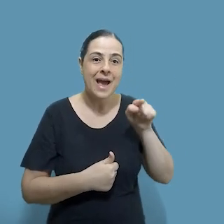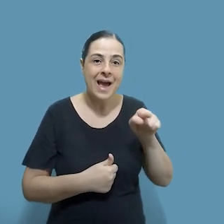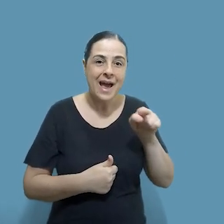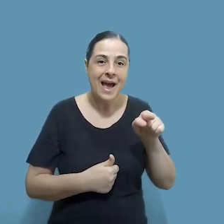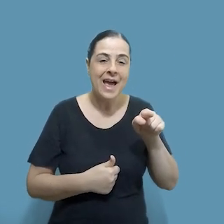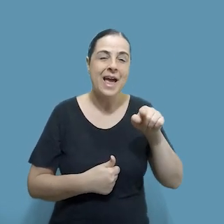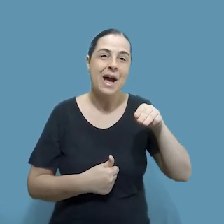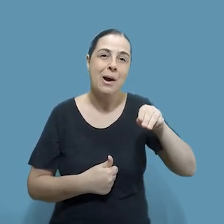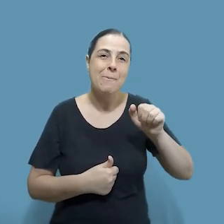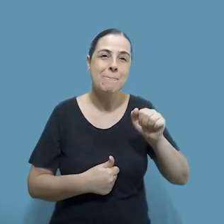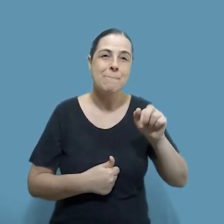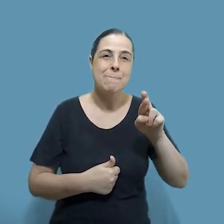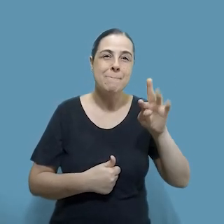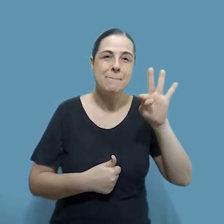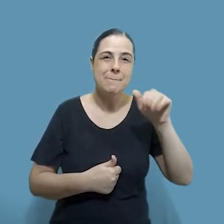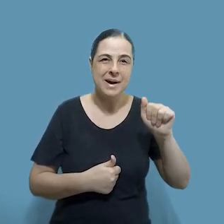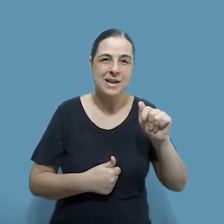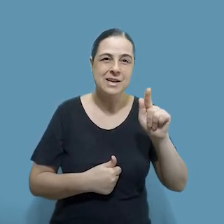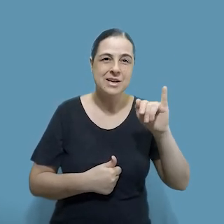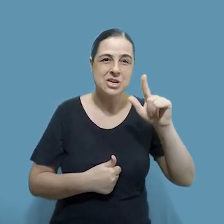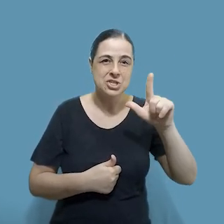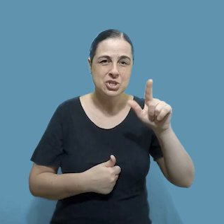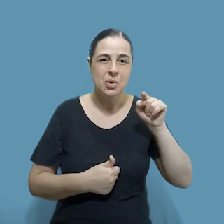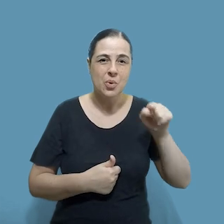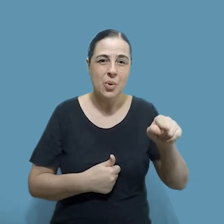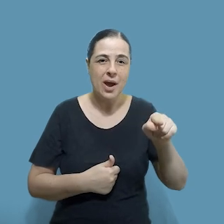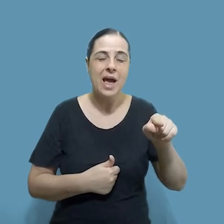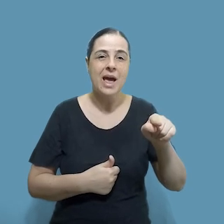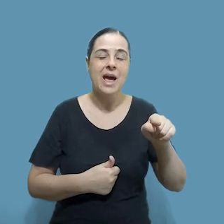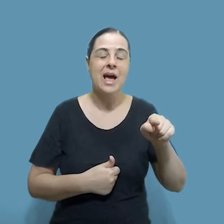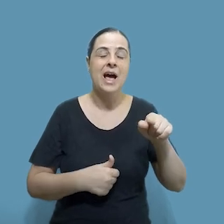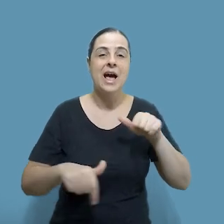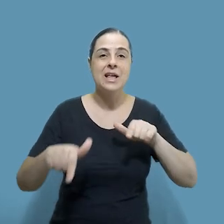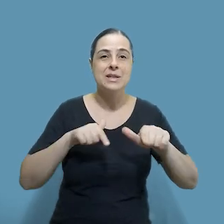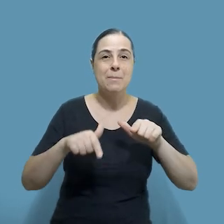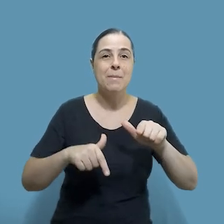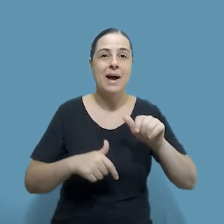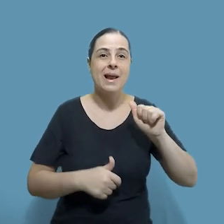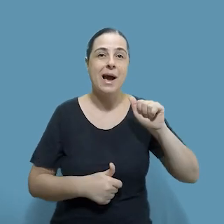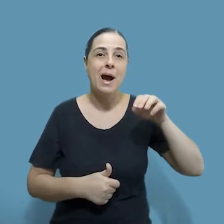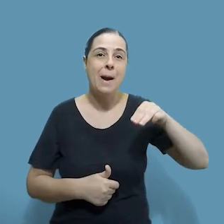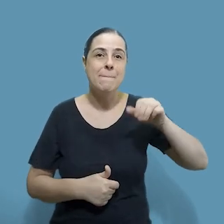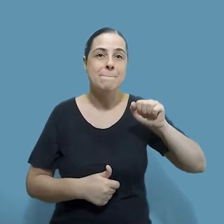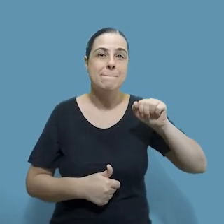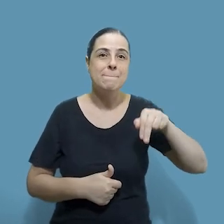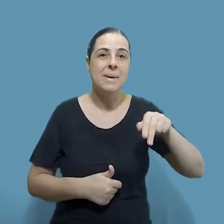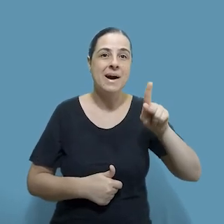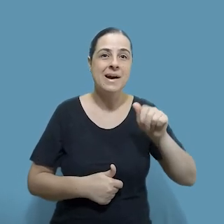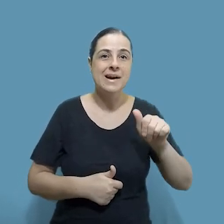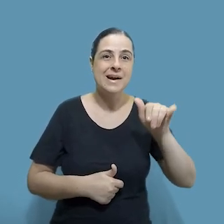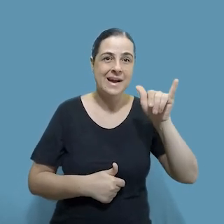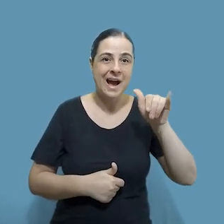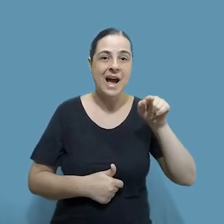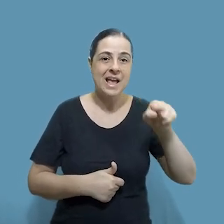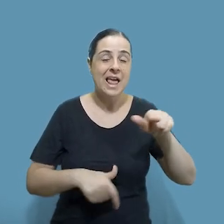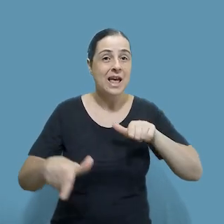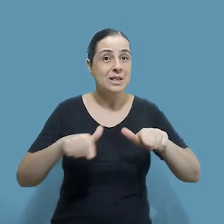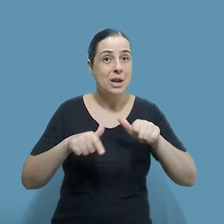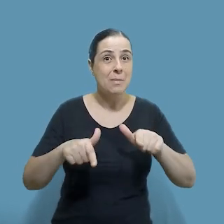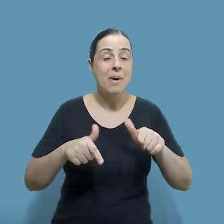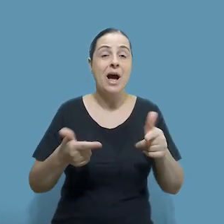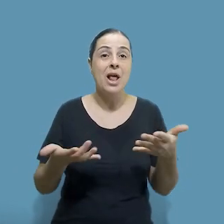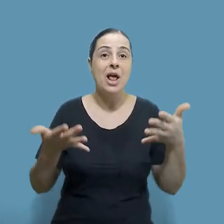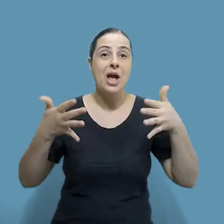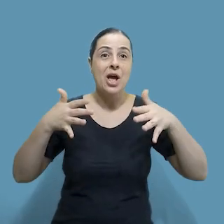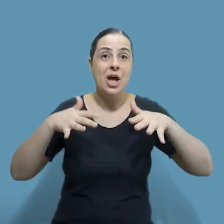e Pesquisa, consultora de inclusão de pessoas com deficiência, com ênfase em educação e trabalho, um tema muito importante,